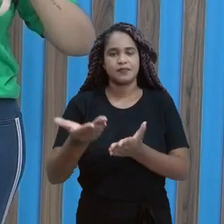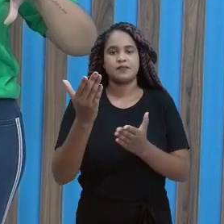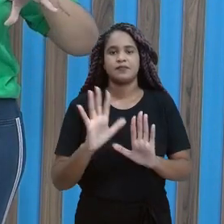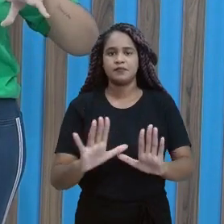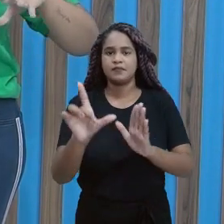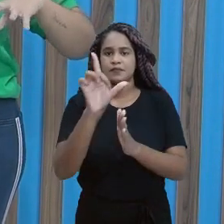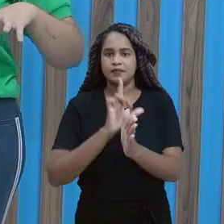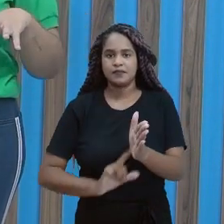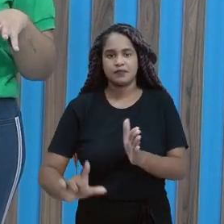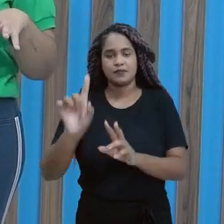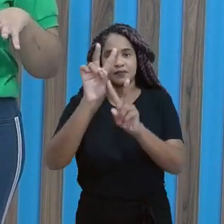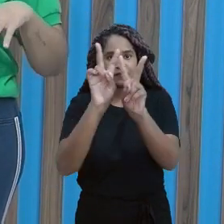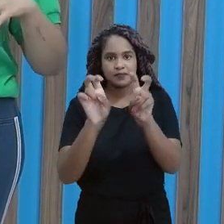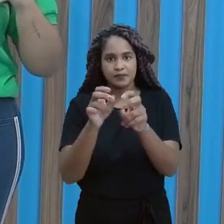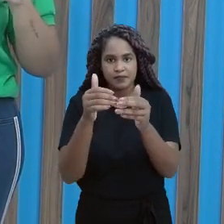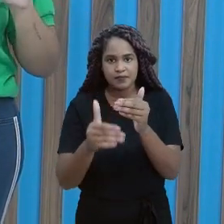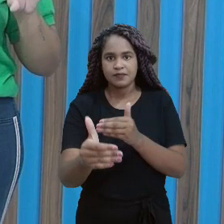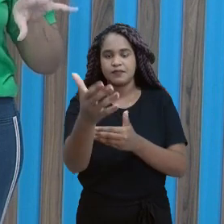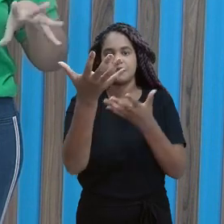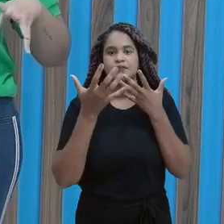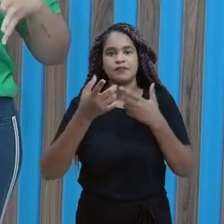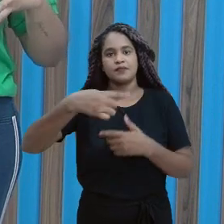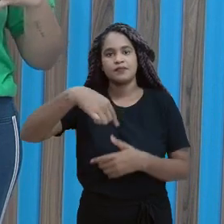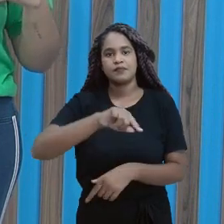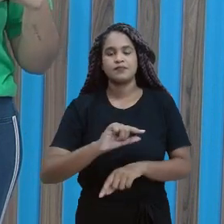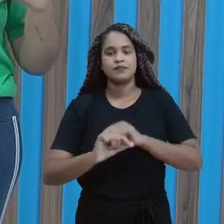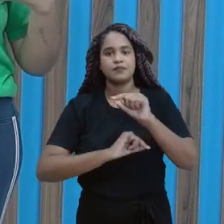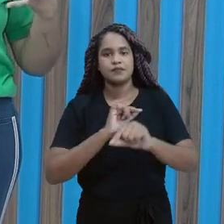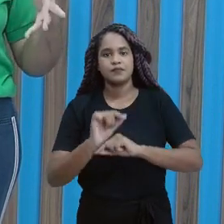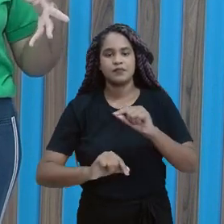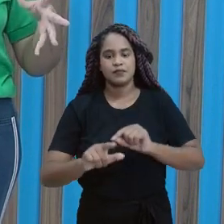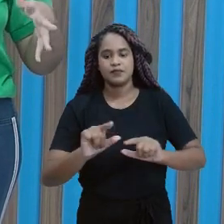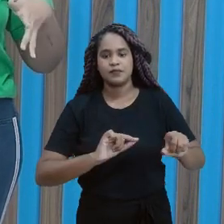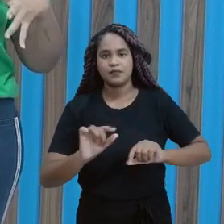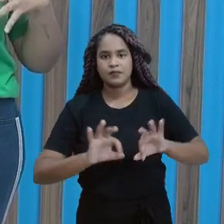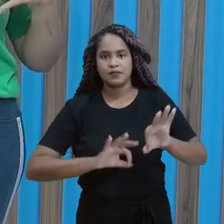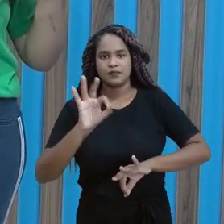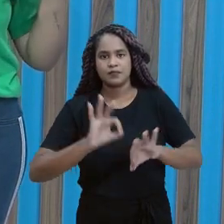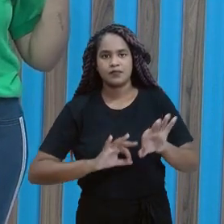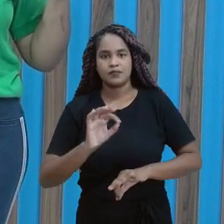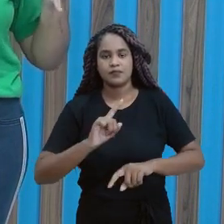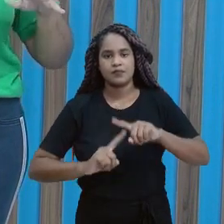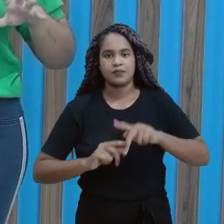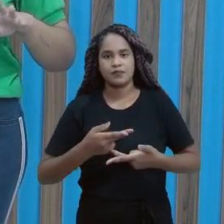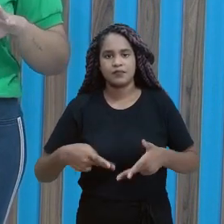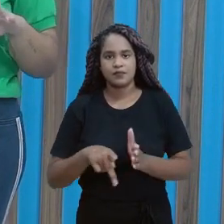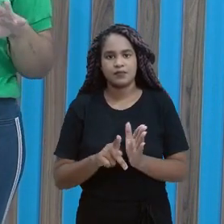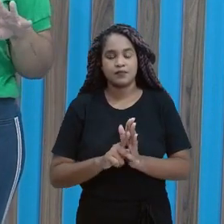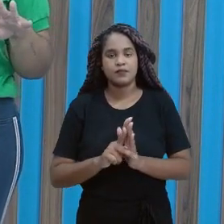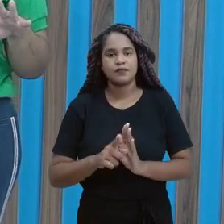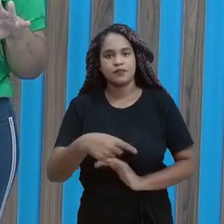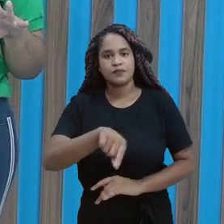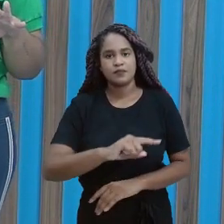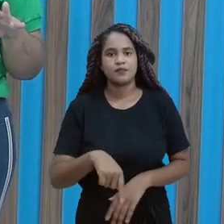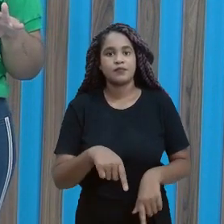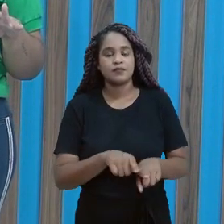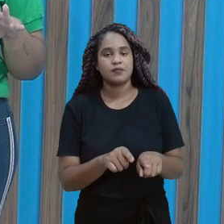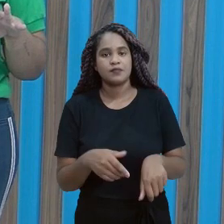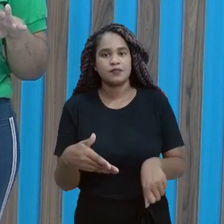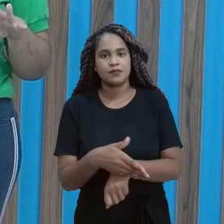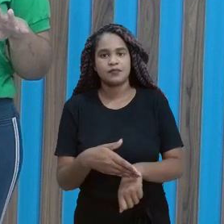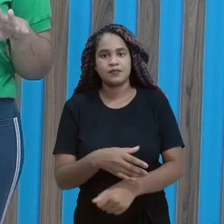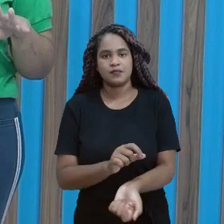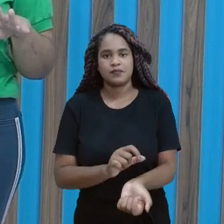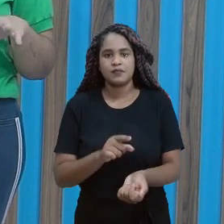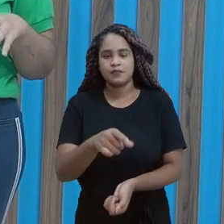o tema da nossa aula propriamente dito, eu quero que você separe o seu material, faça login no app, você já sabe como fazer isso, já apareceu o